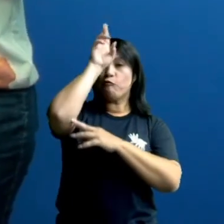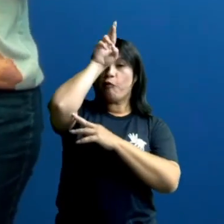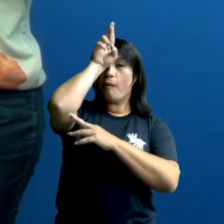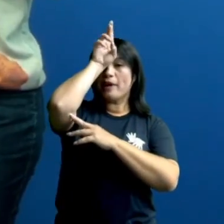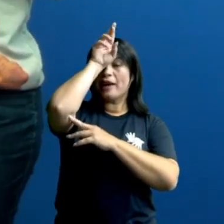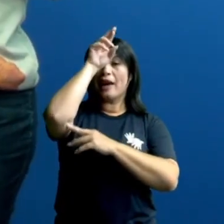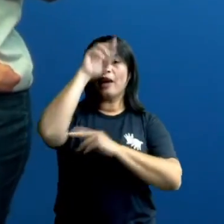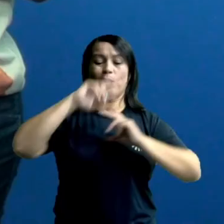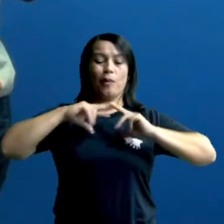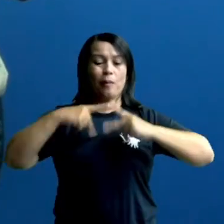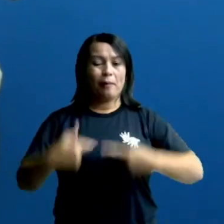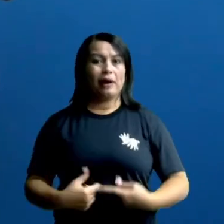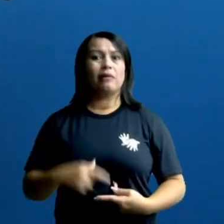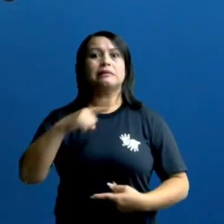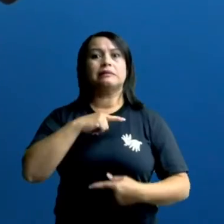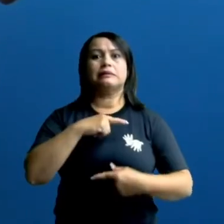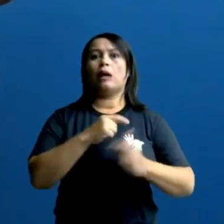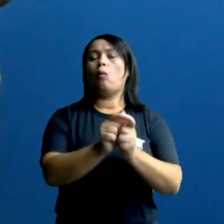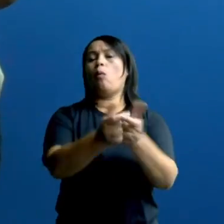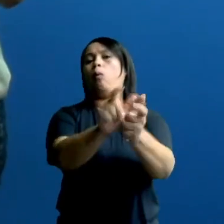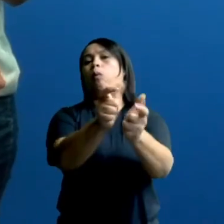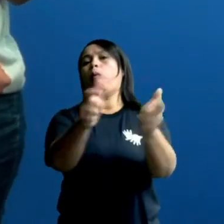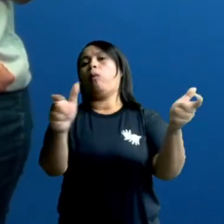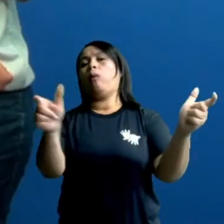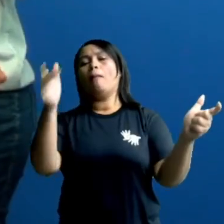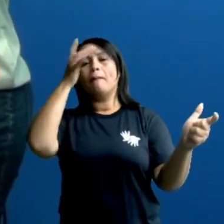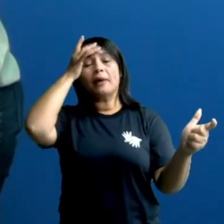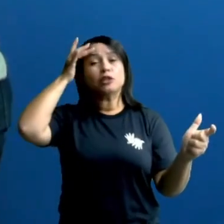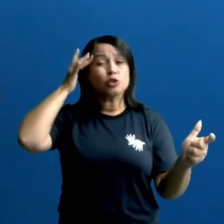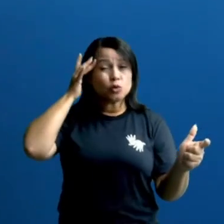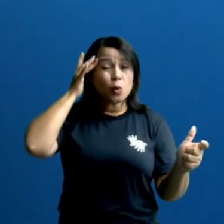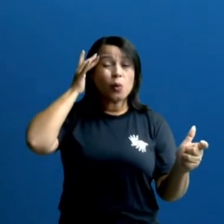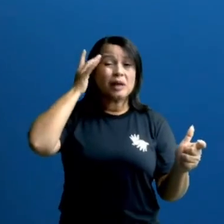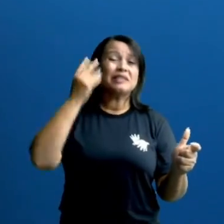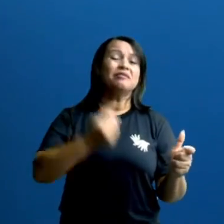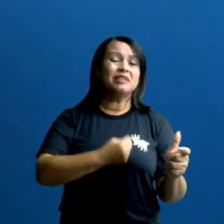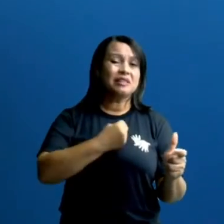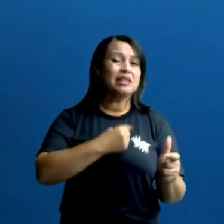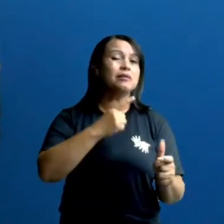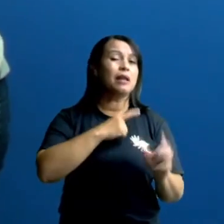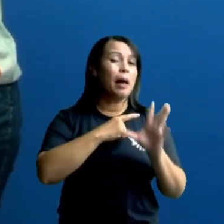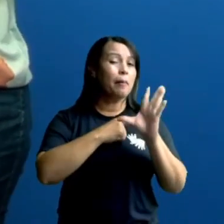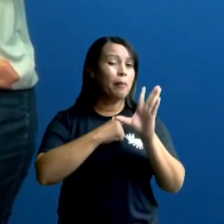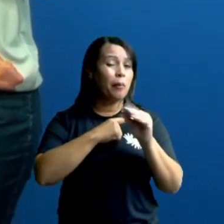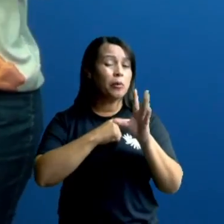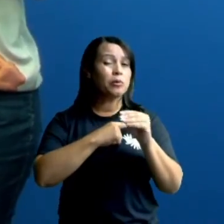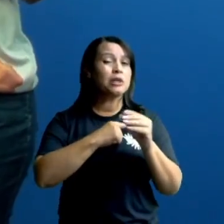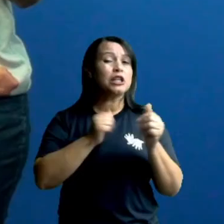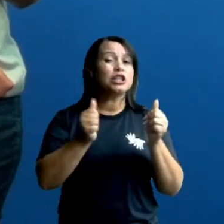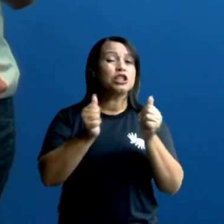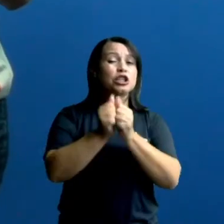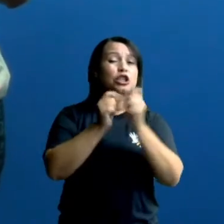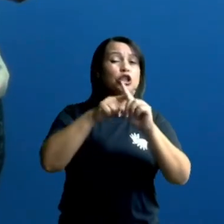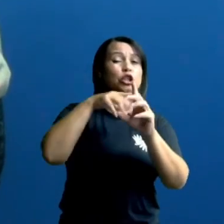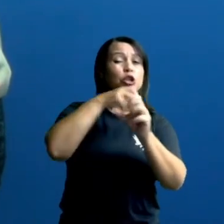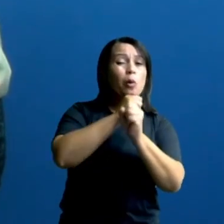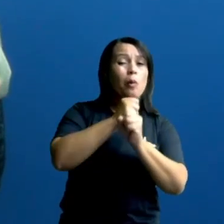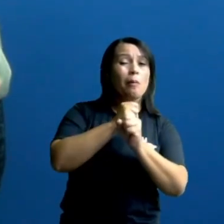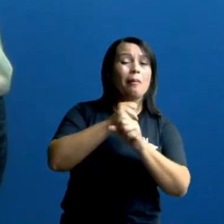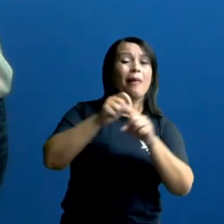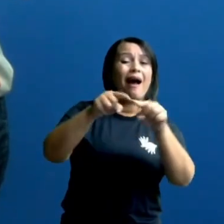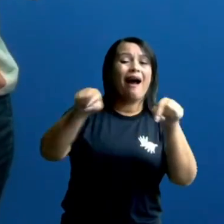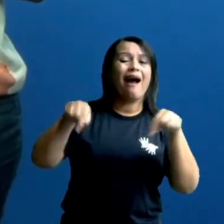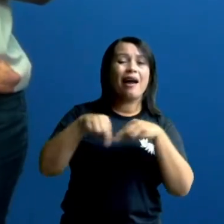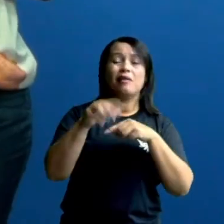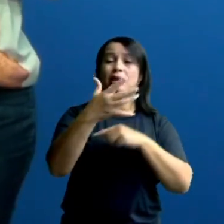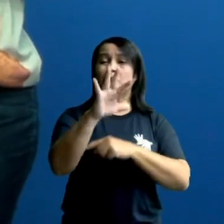tantas pessoas que em média, né, quando a gente junta a área e junta a população que vive ali, a gente vai ter em média 500 a